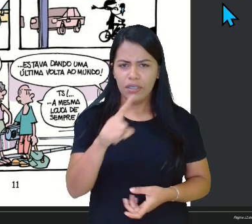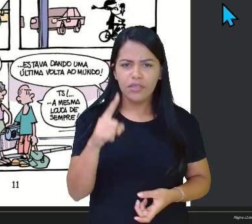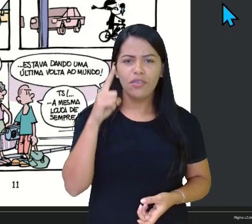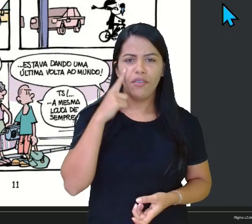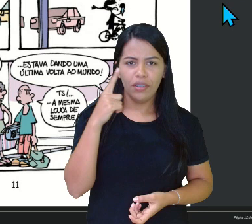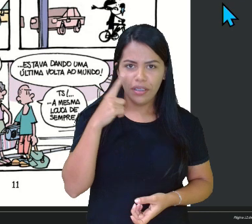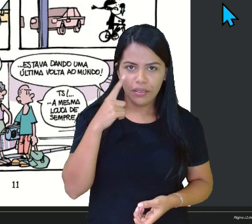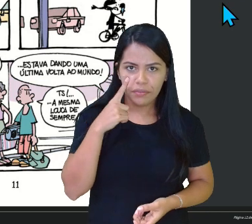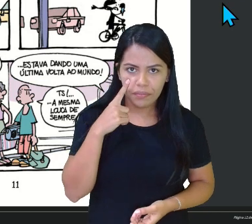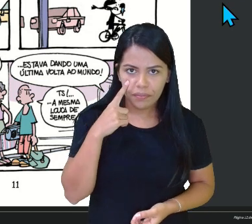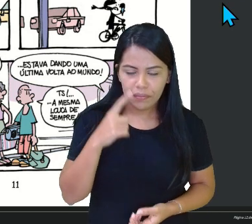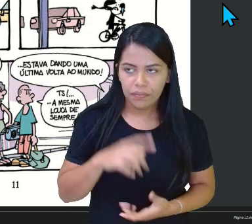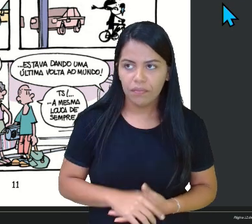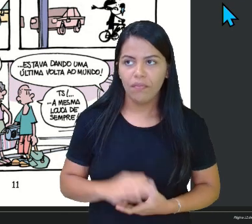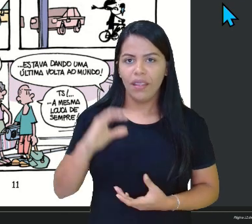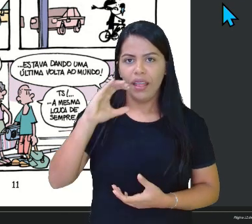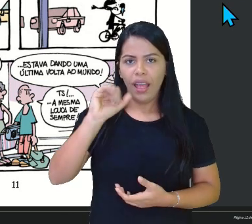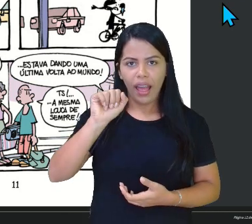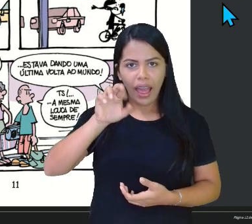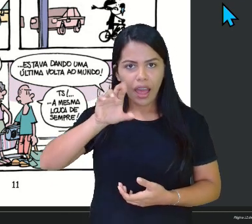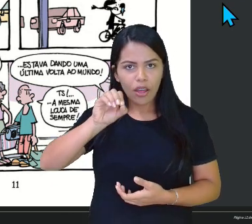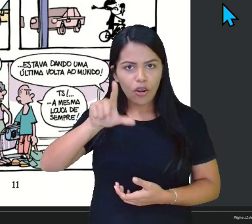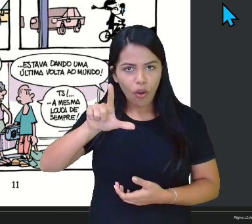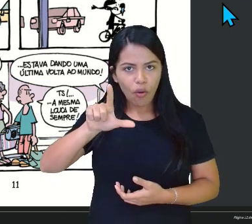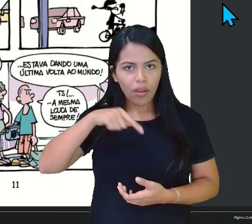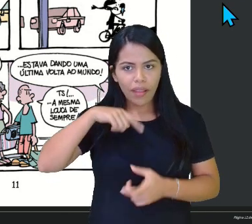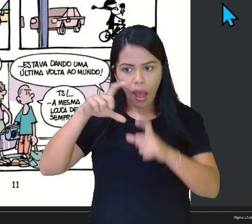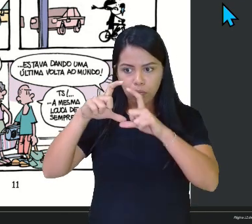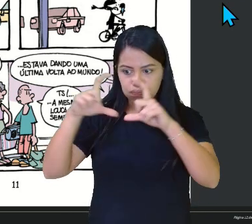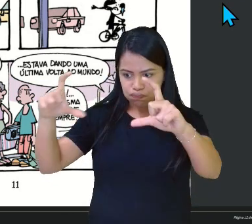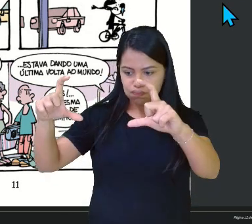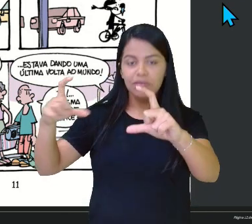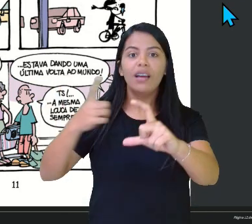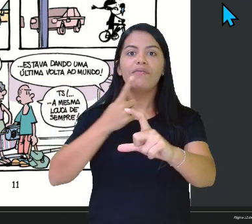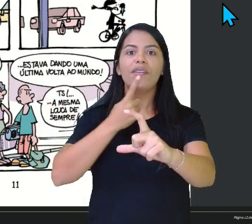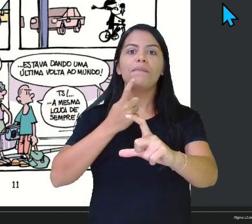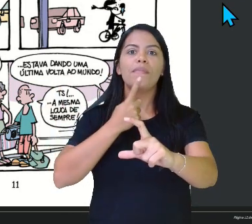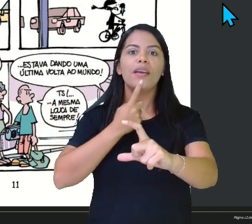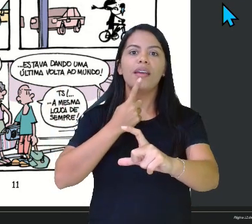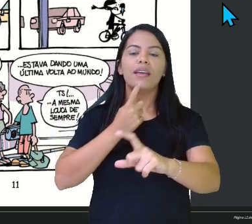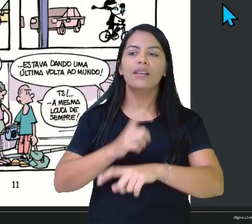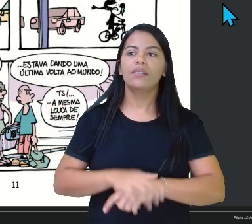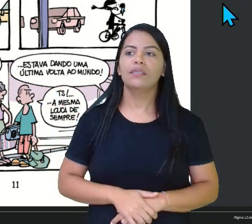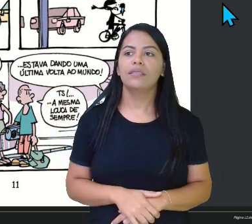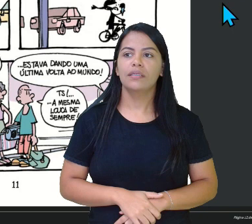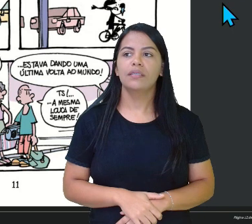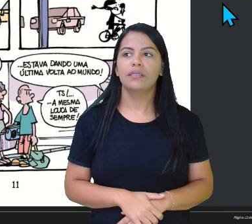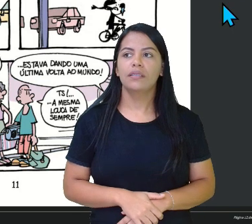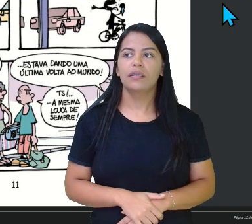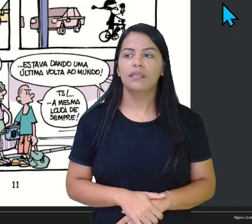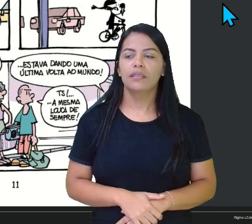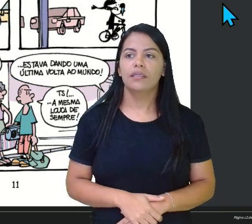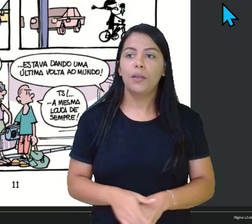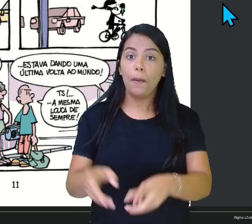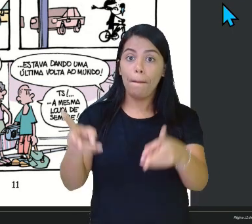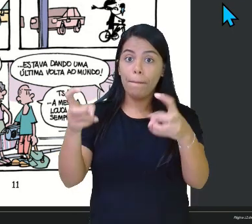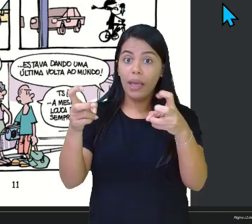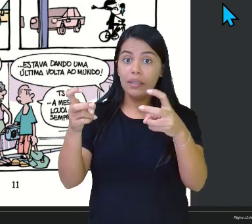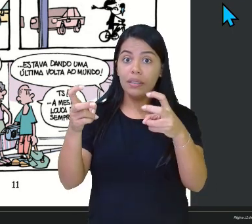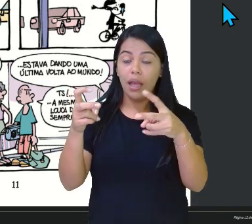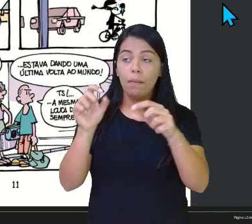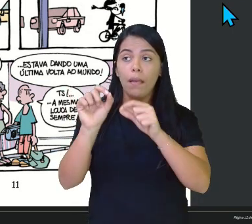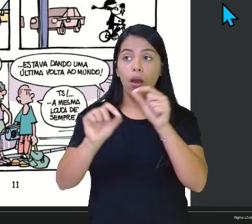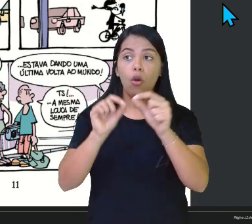observando aí o Carol em vermelho. Gente, Observa o balão,